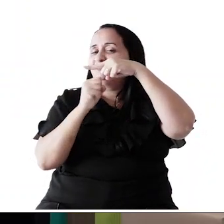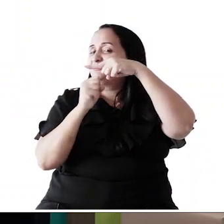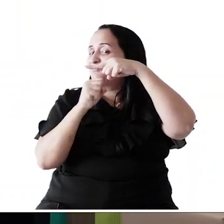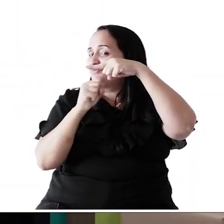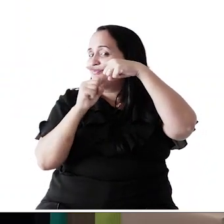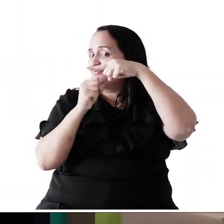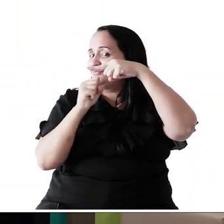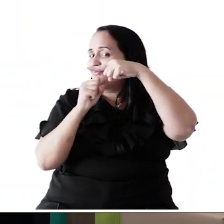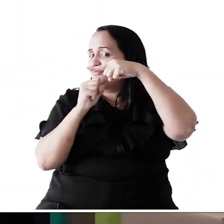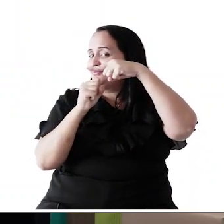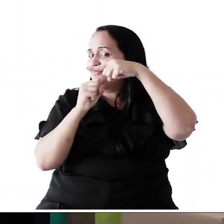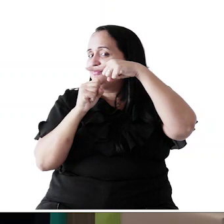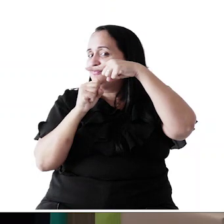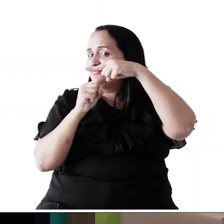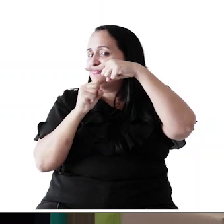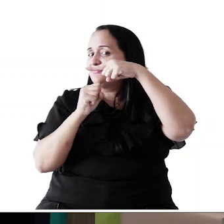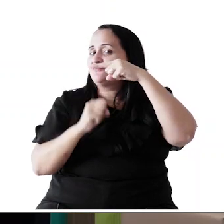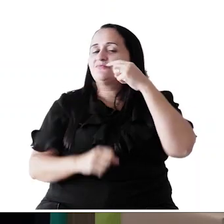todo